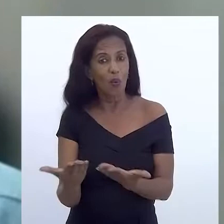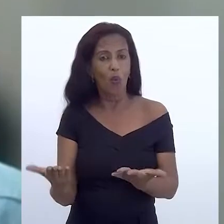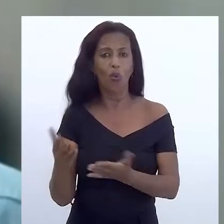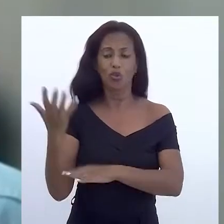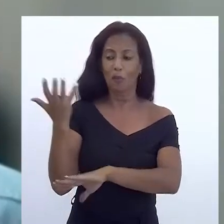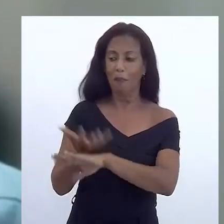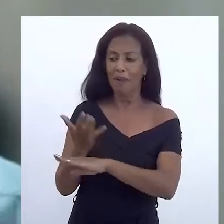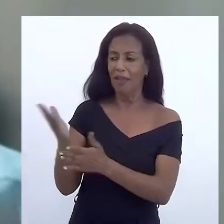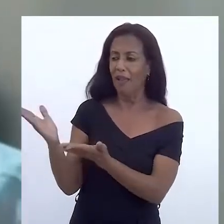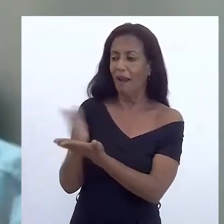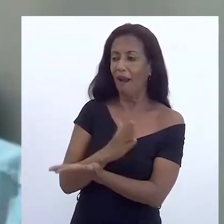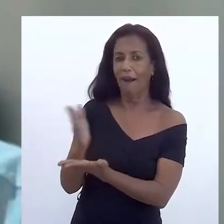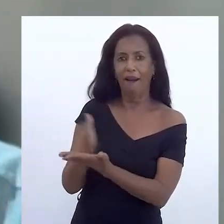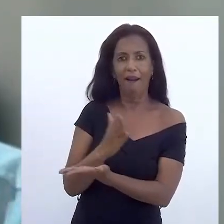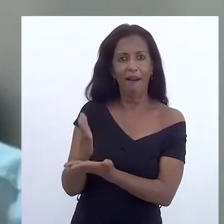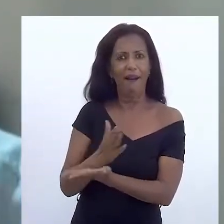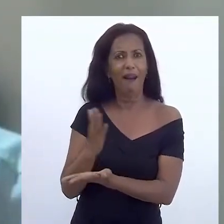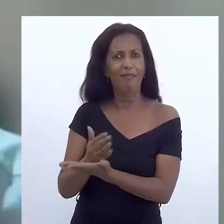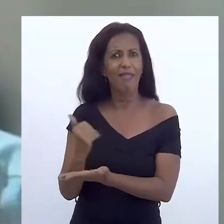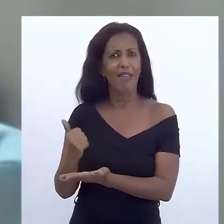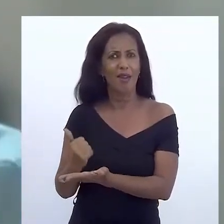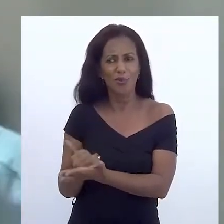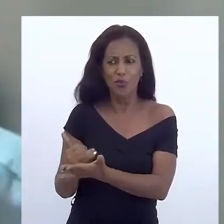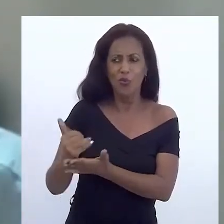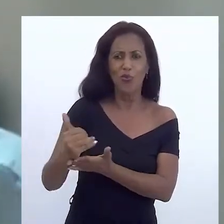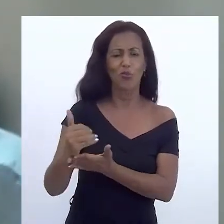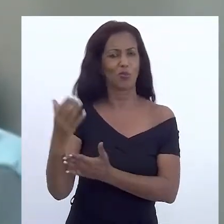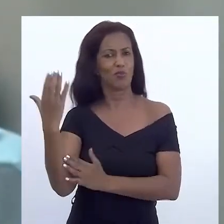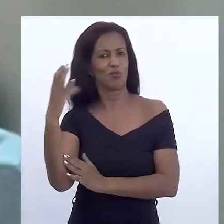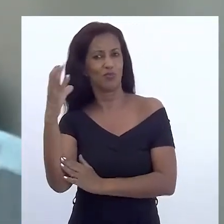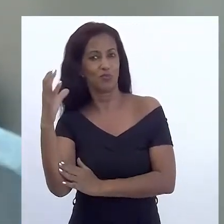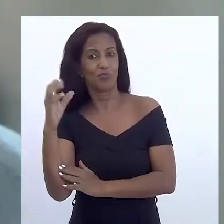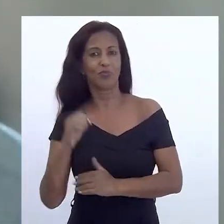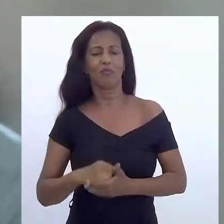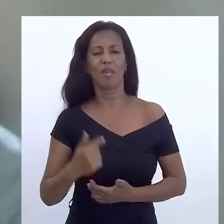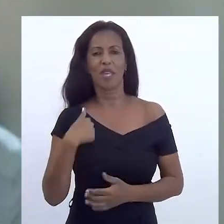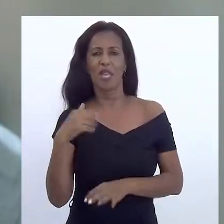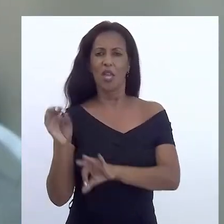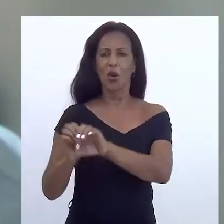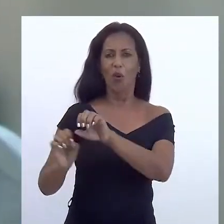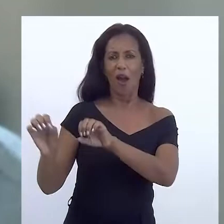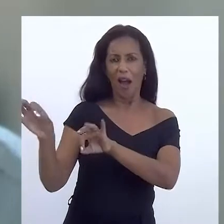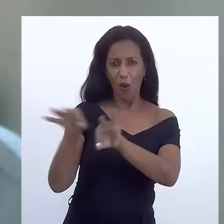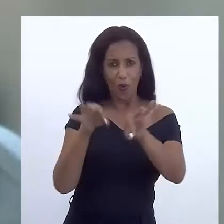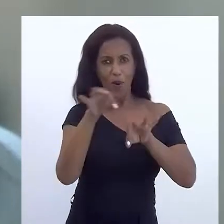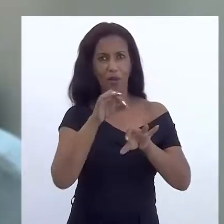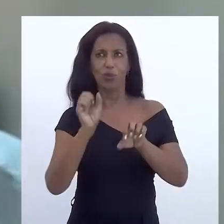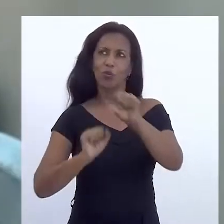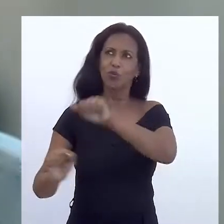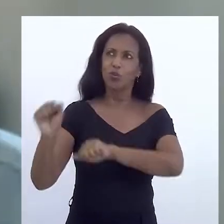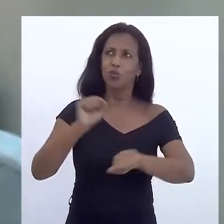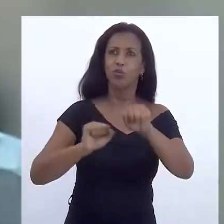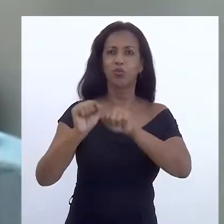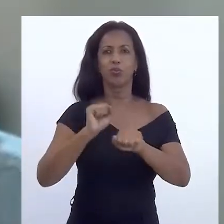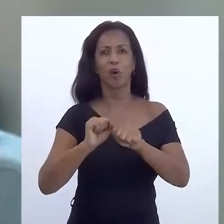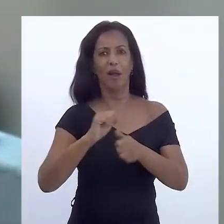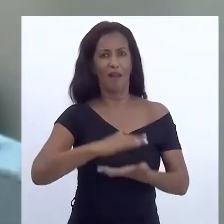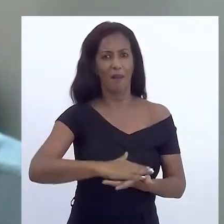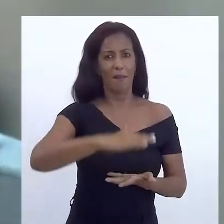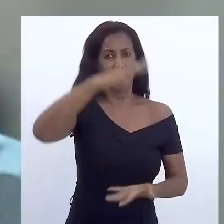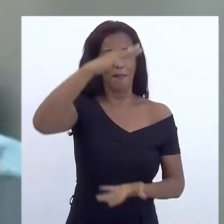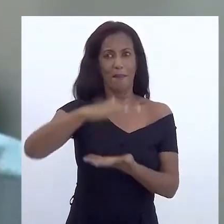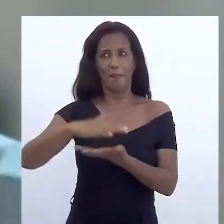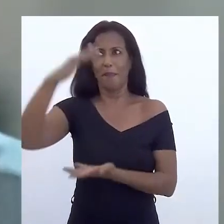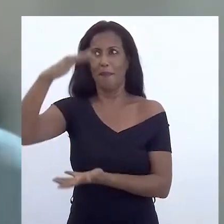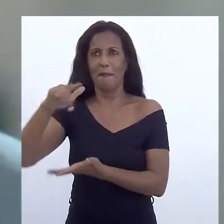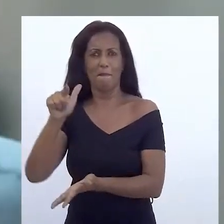guardadas. Que Os cadernos bacana. MEC de iniciação à ciência, um dia desses fazendo arrumação aqui no armário, aqui em casa, são quilos e quilos